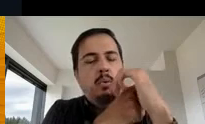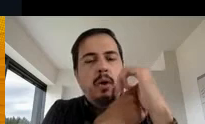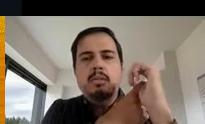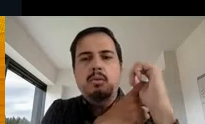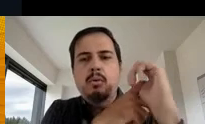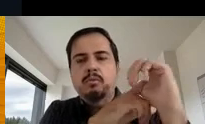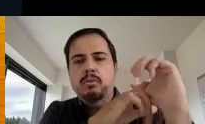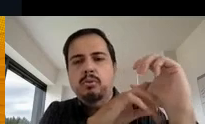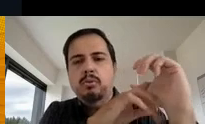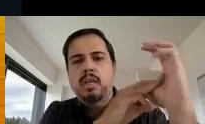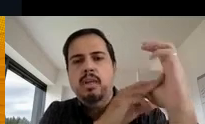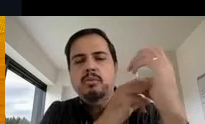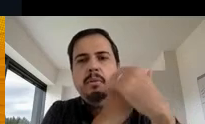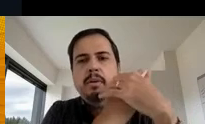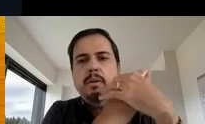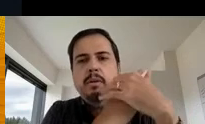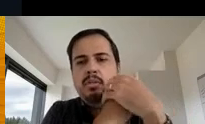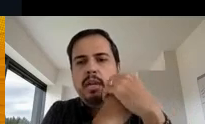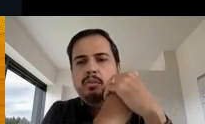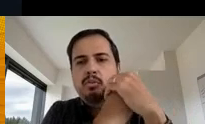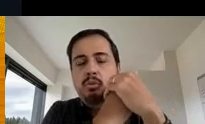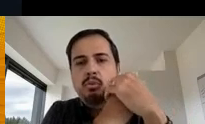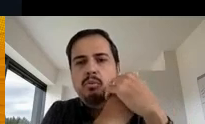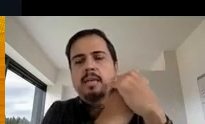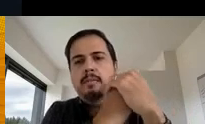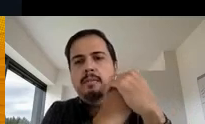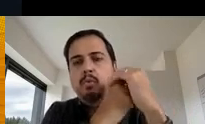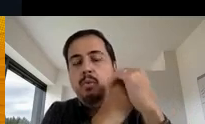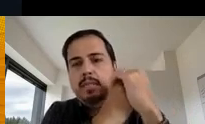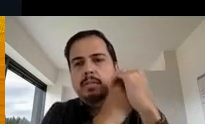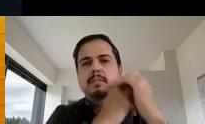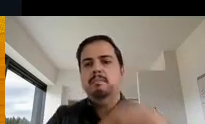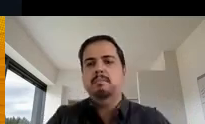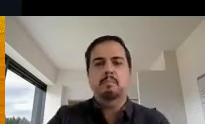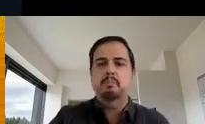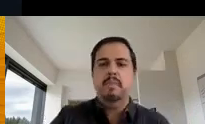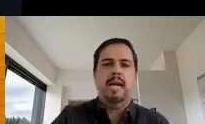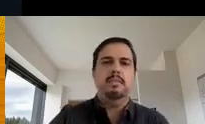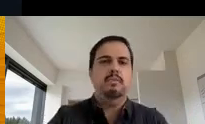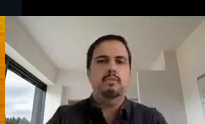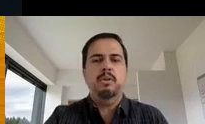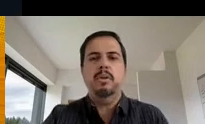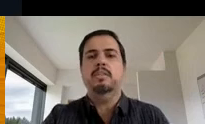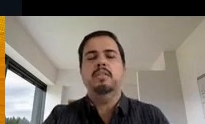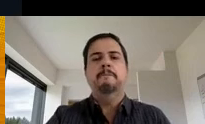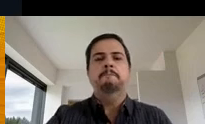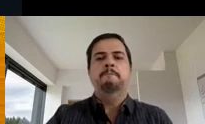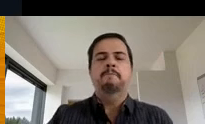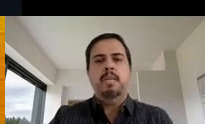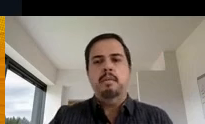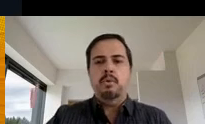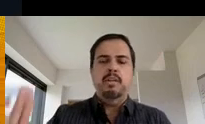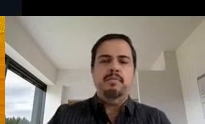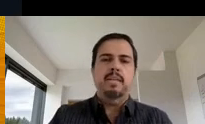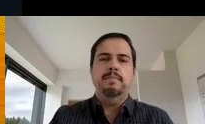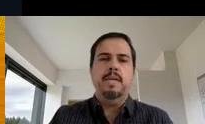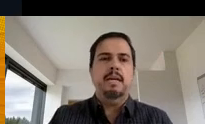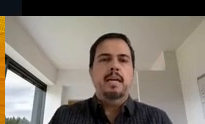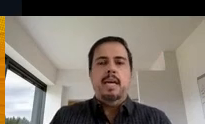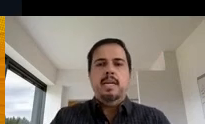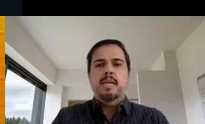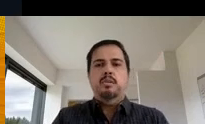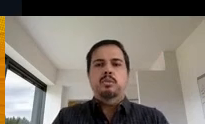crédito. Quantas e quantas pessoas têm o seu primeiro cartão de crédito no Nubank? Quantas? Milhares, não são milhões. E por